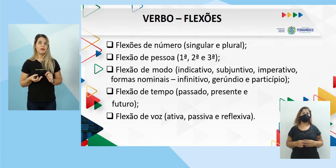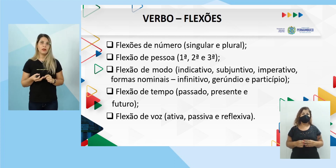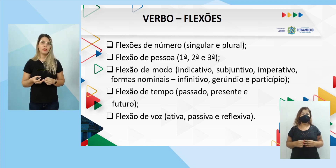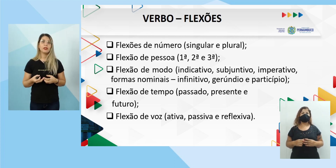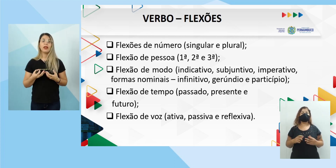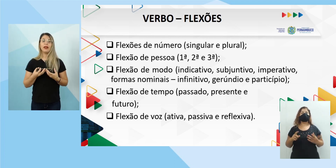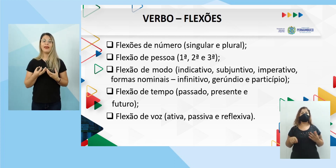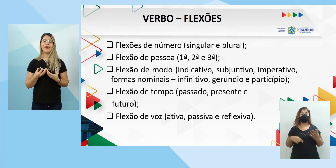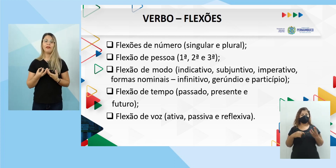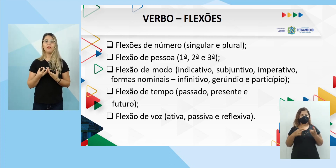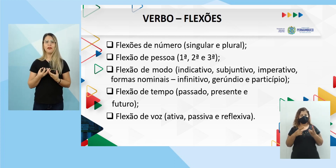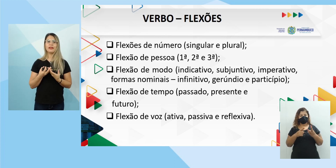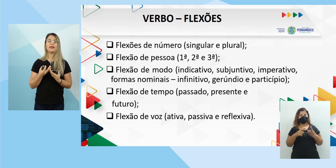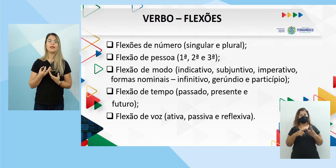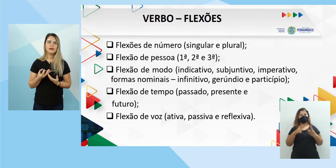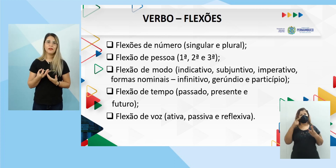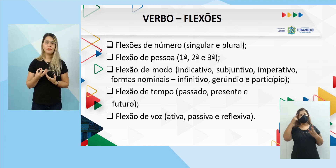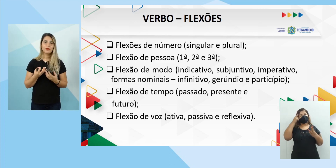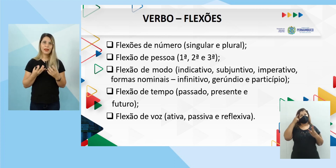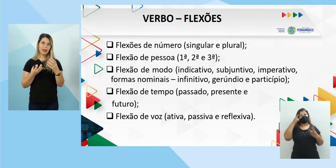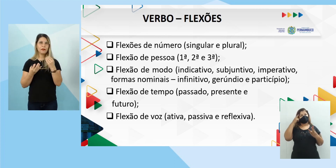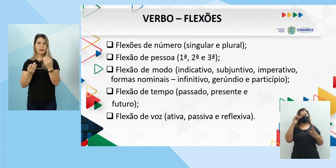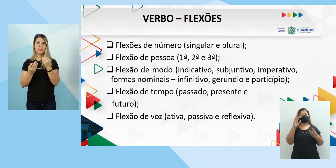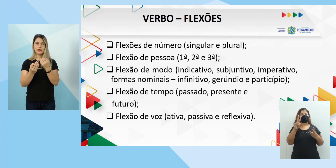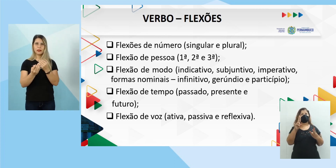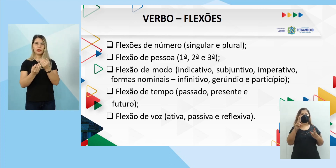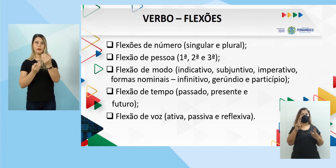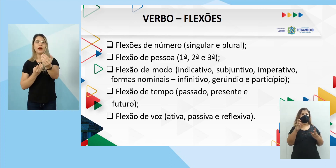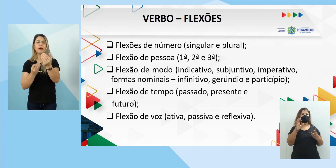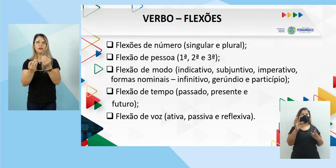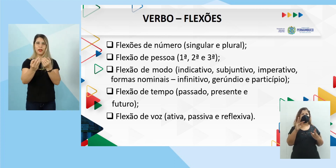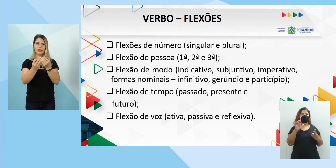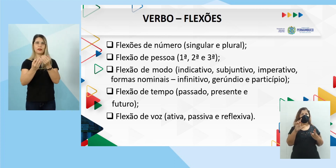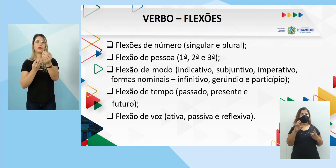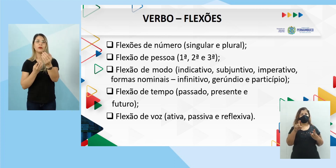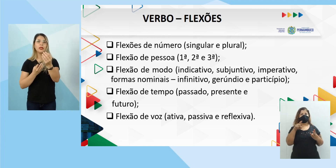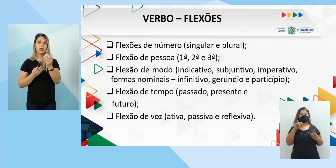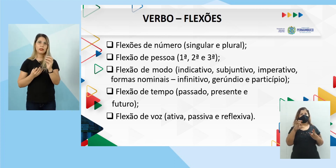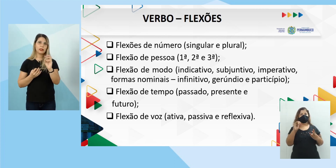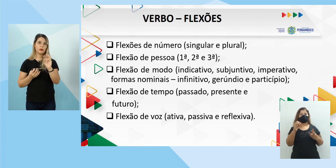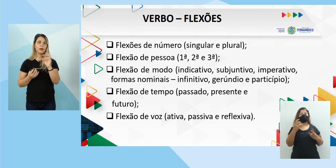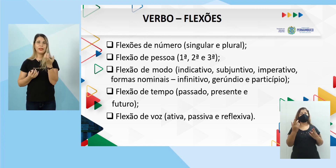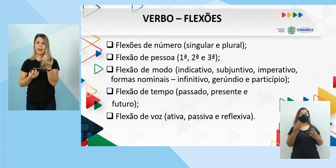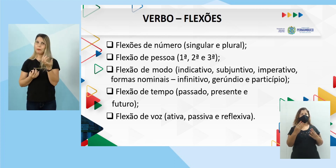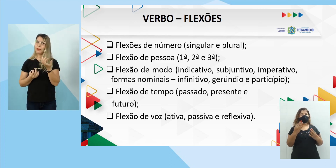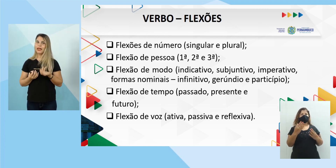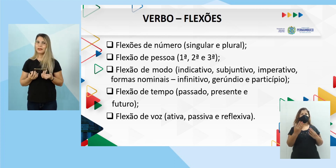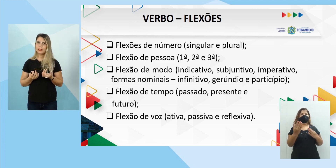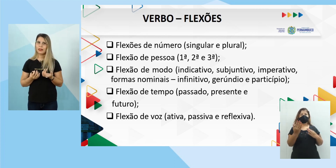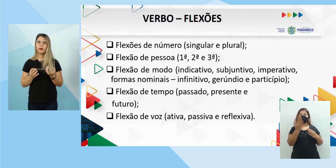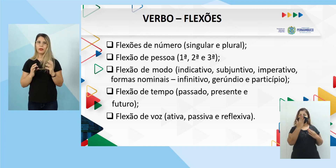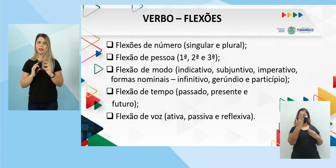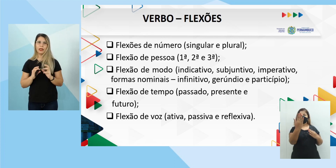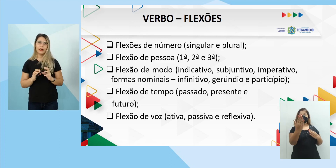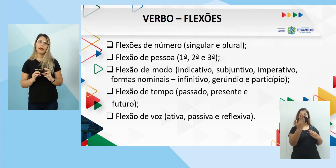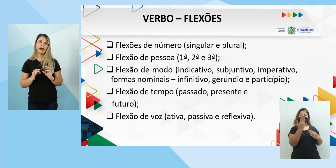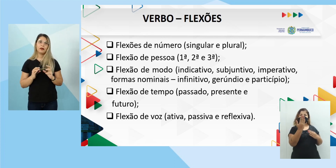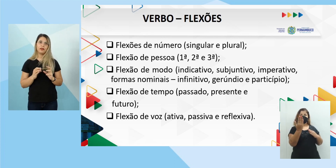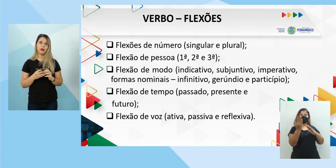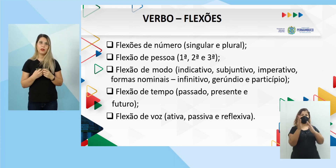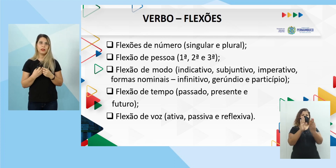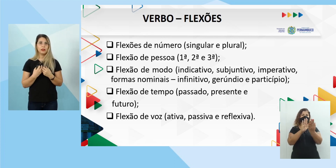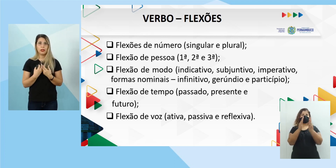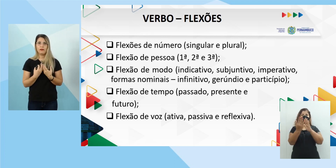tem a voz reflexiva. Reflexiva que lembra reflexo. Então, na prática, o que é